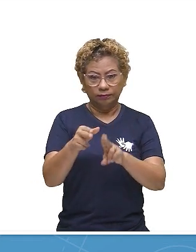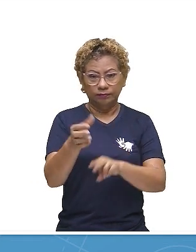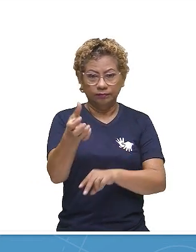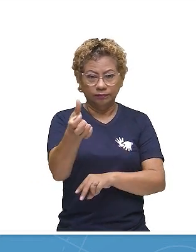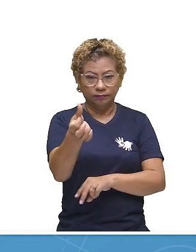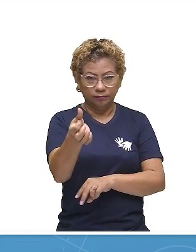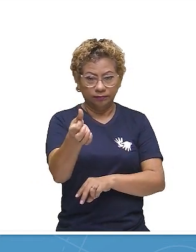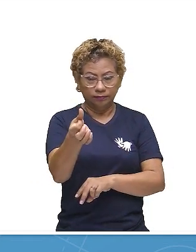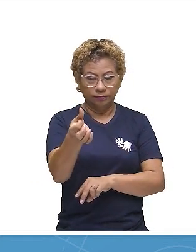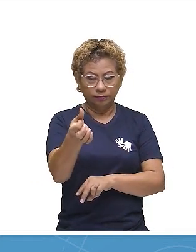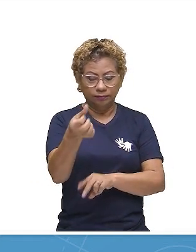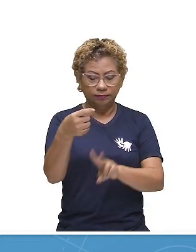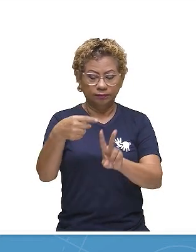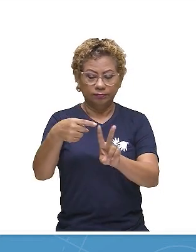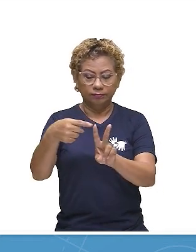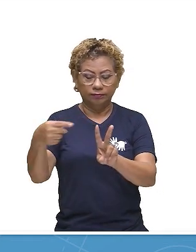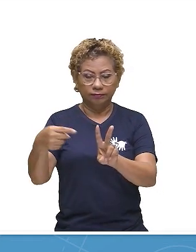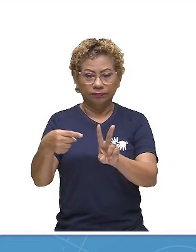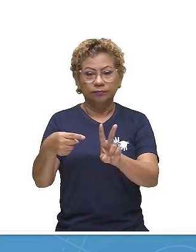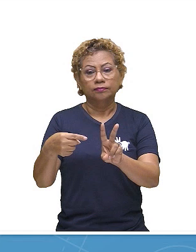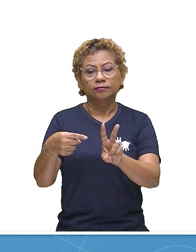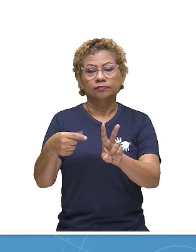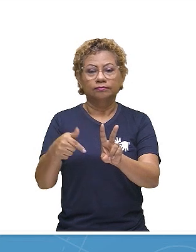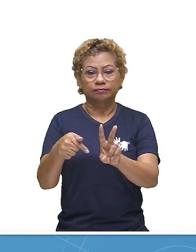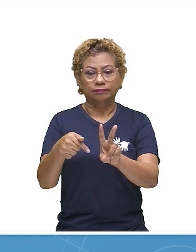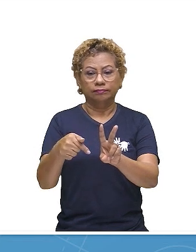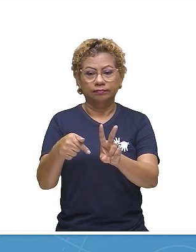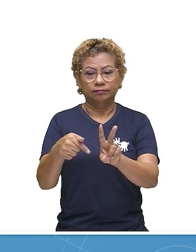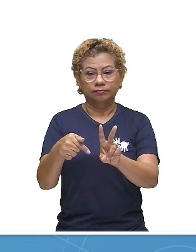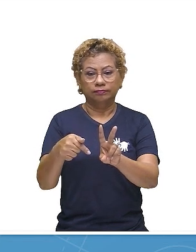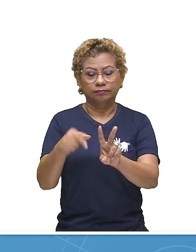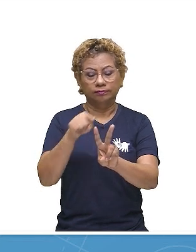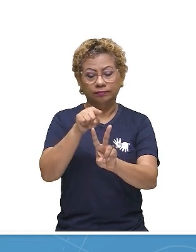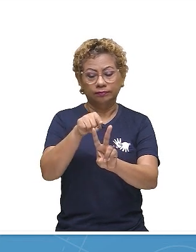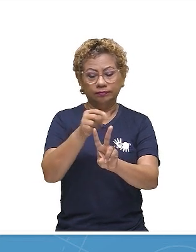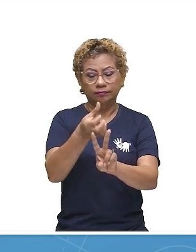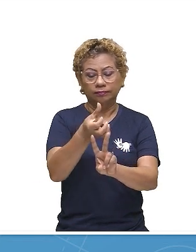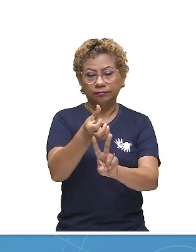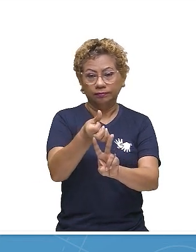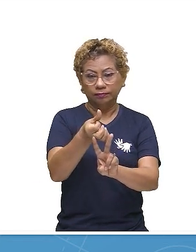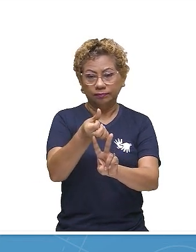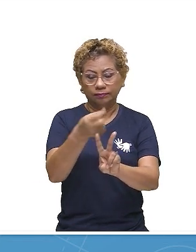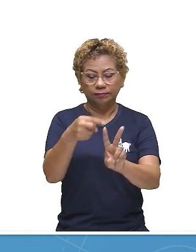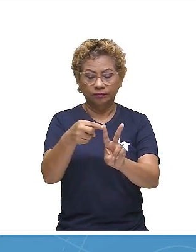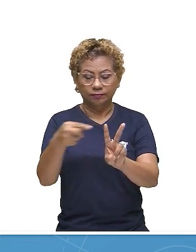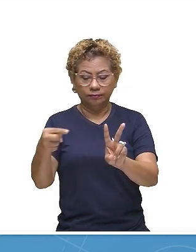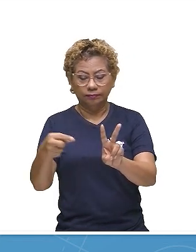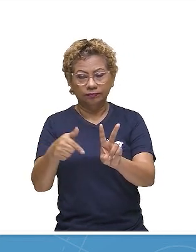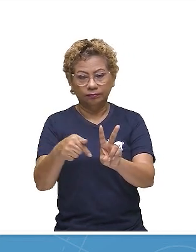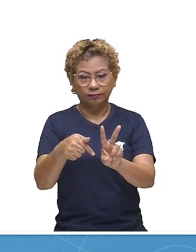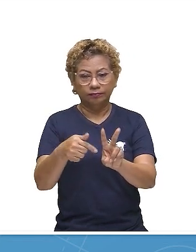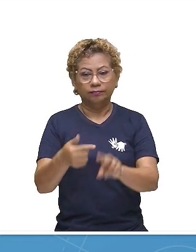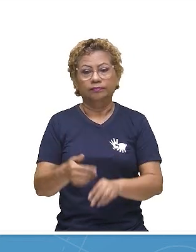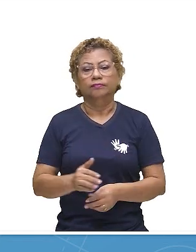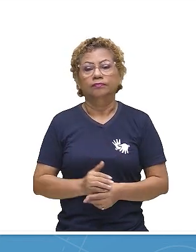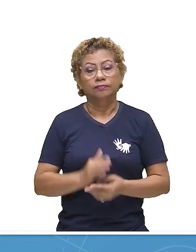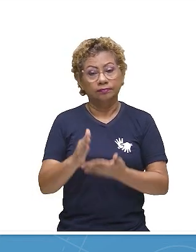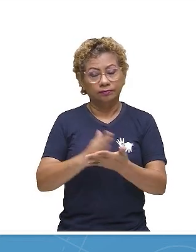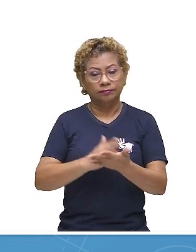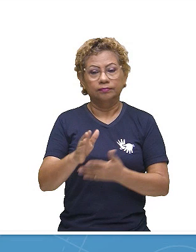de 7. Beleza? Vamos ver agora mais alguns exemplos para